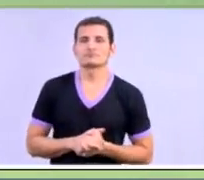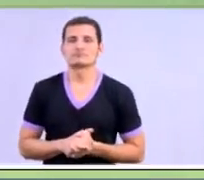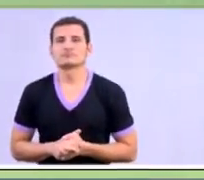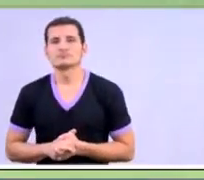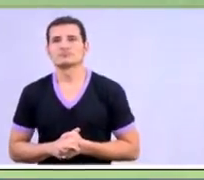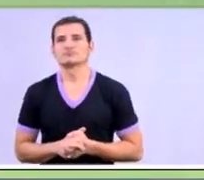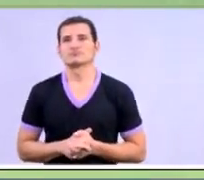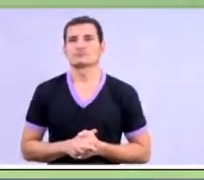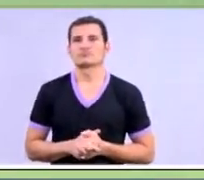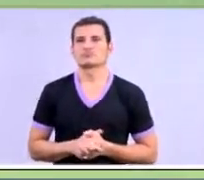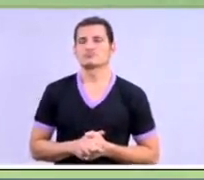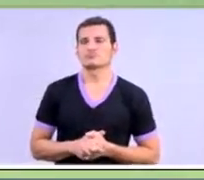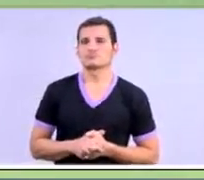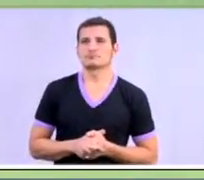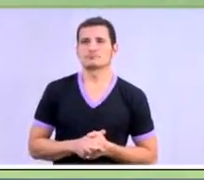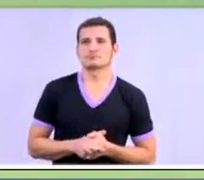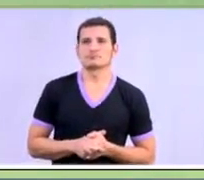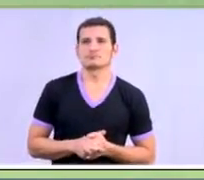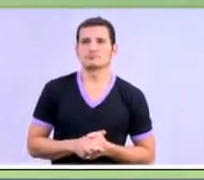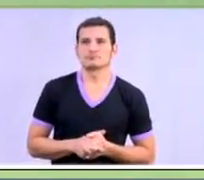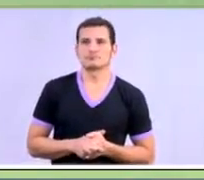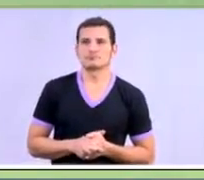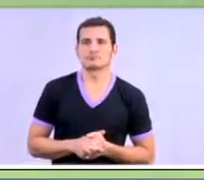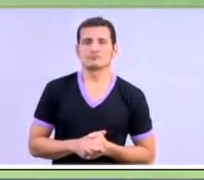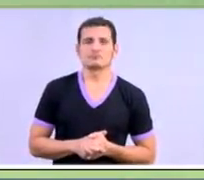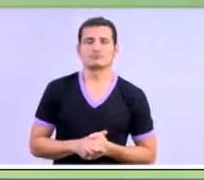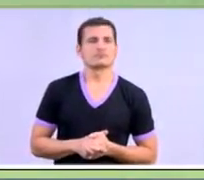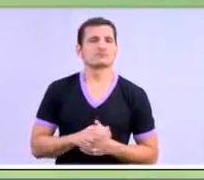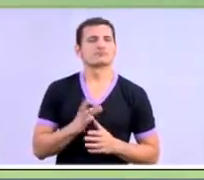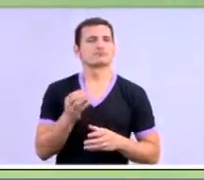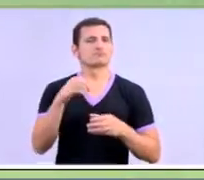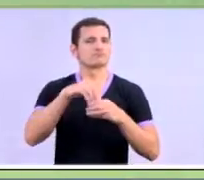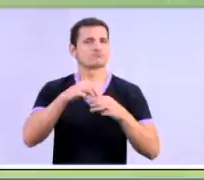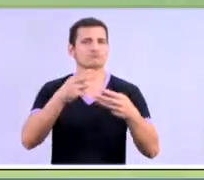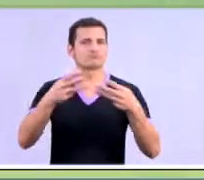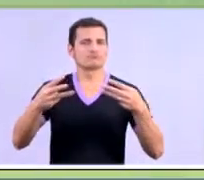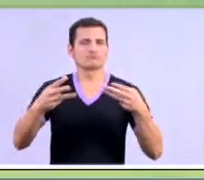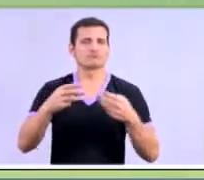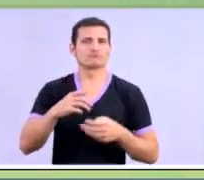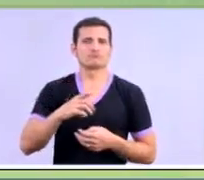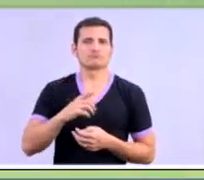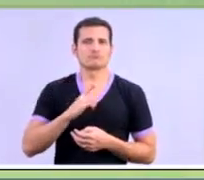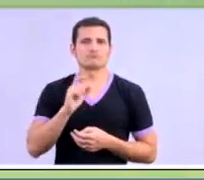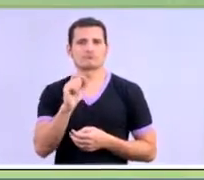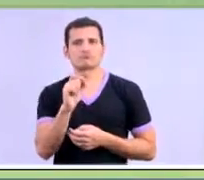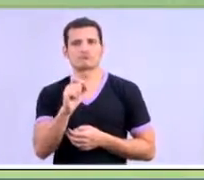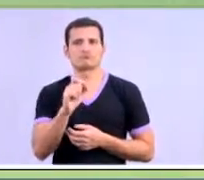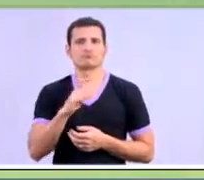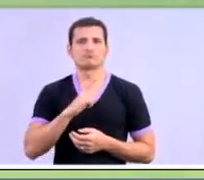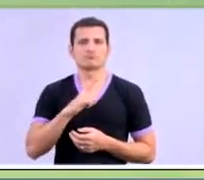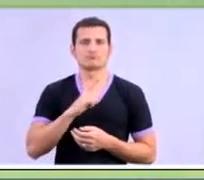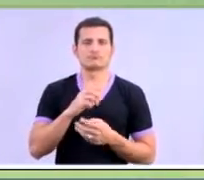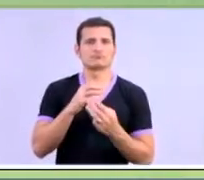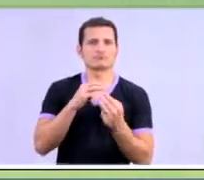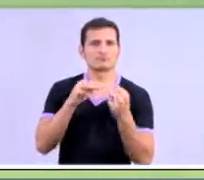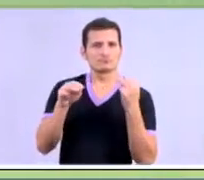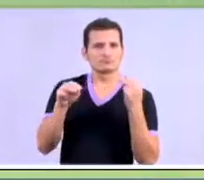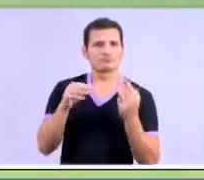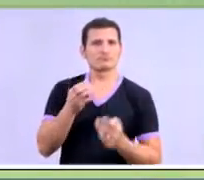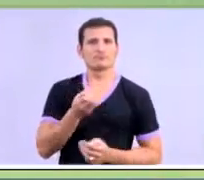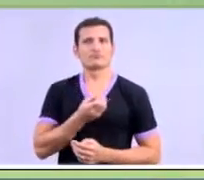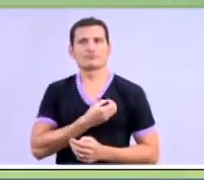na terceira aula. Quais são os componentes? Nós temos dispositivos, meio físico, mensagem, os